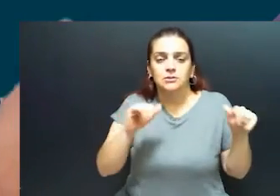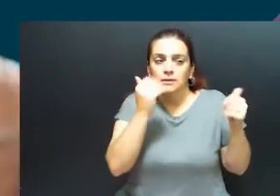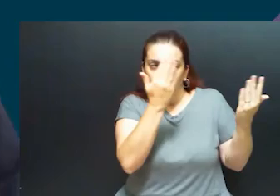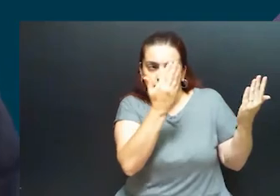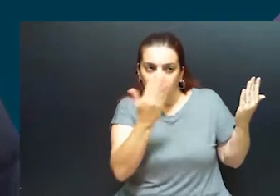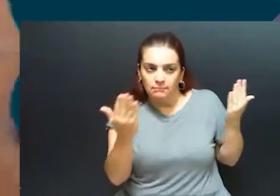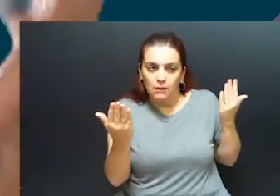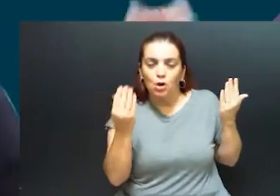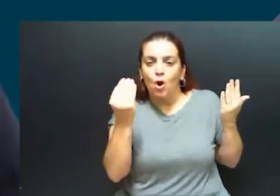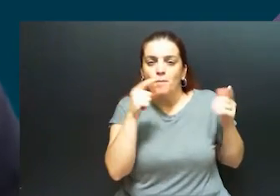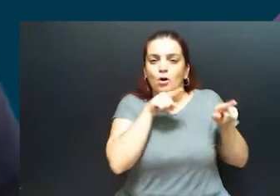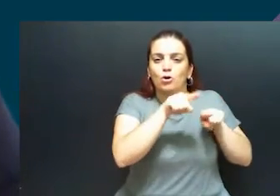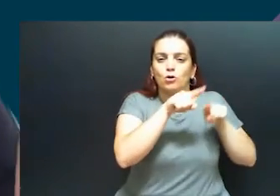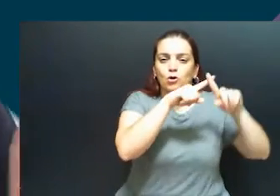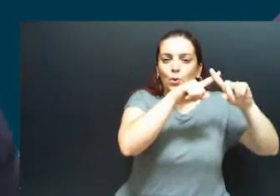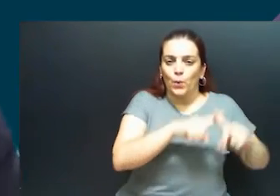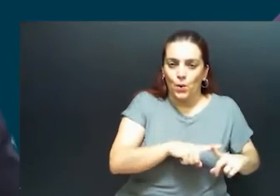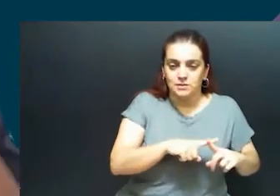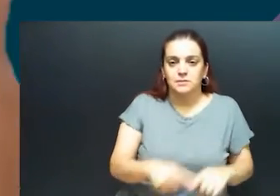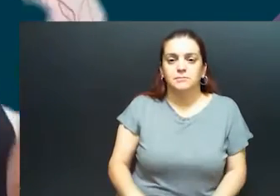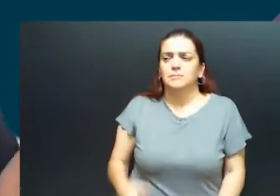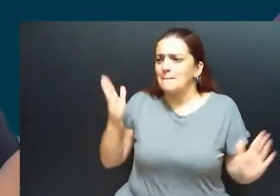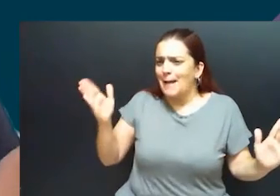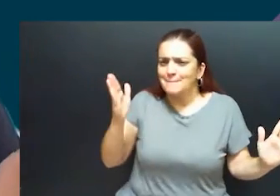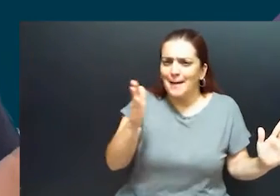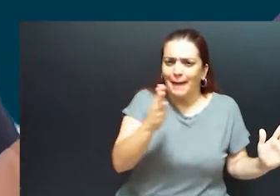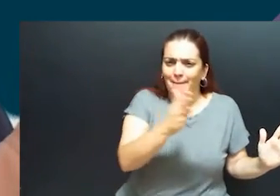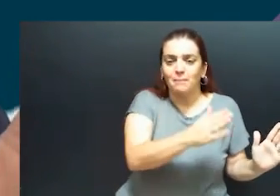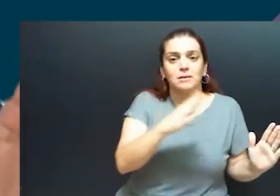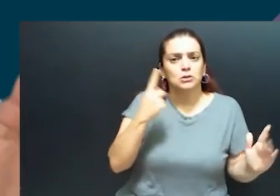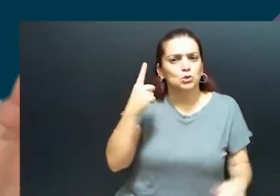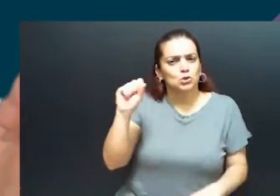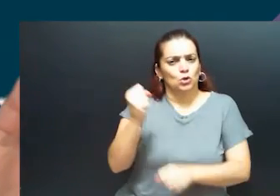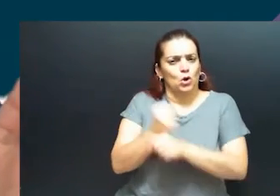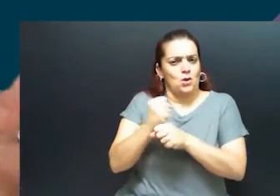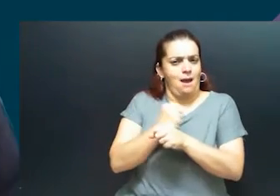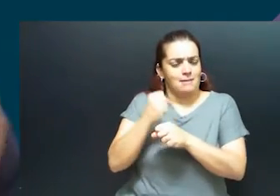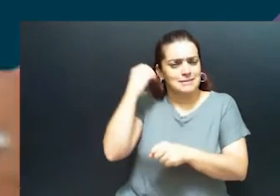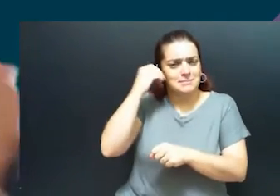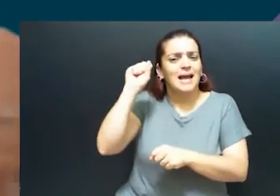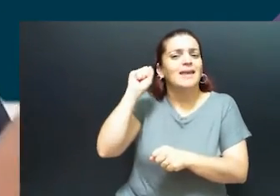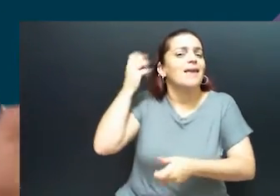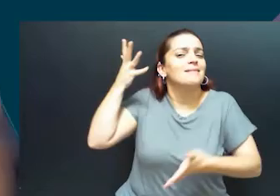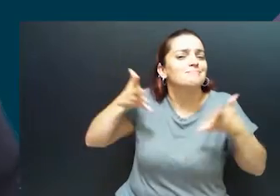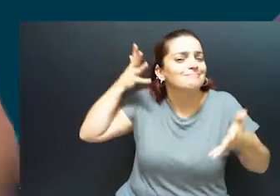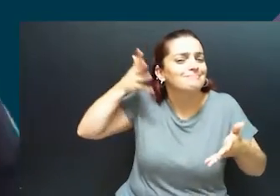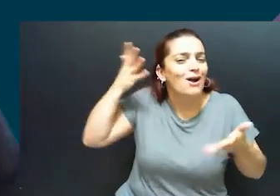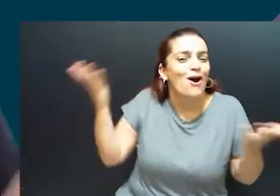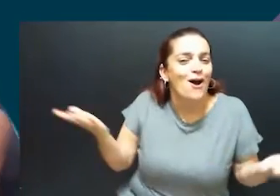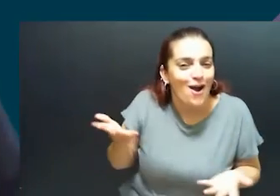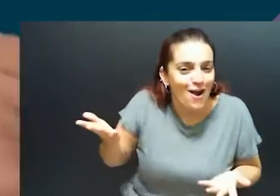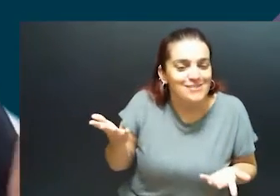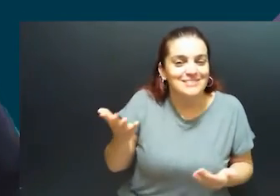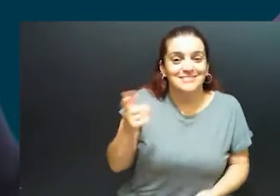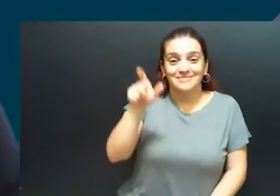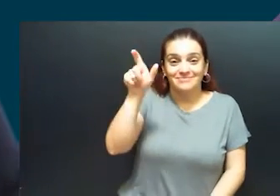concorrência. E para falar sobre isso conosco, com mais de 18 anos de experiência com produtos digitais, o nosso apresentador, nosso palestrante de